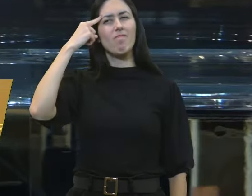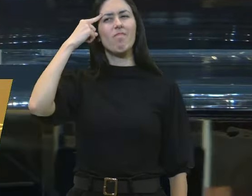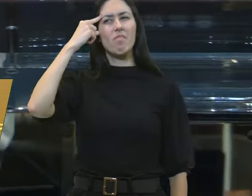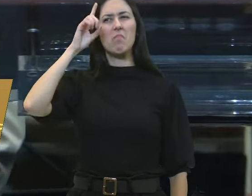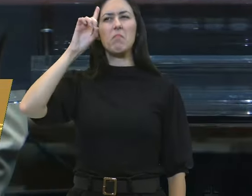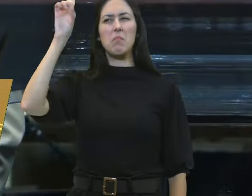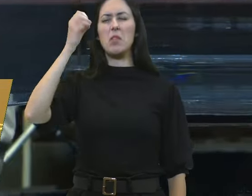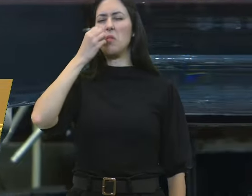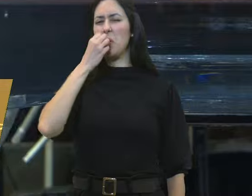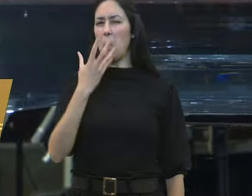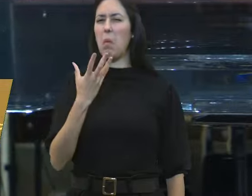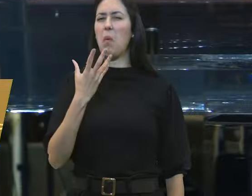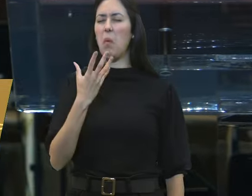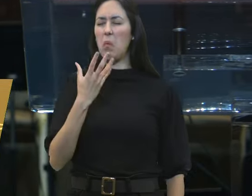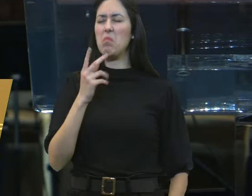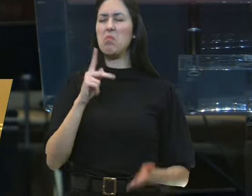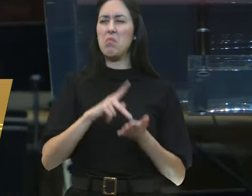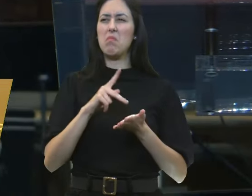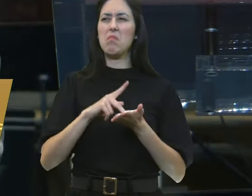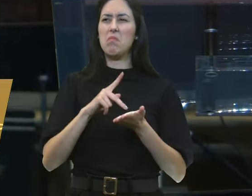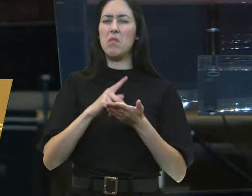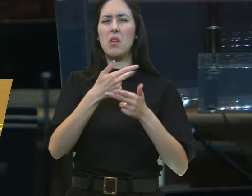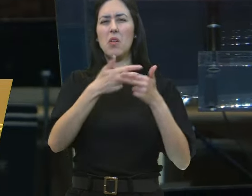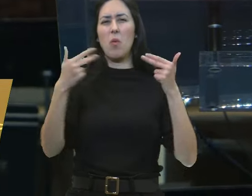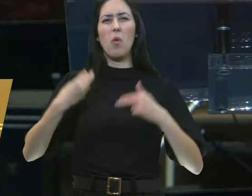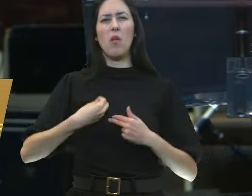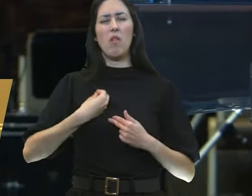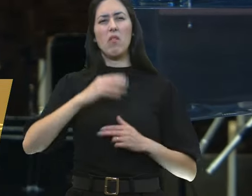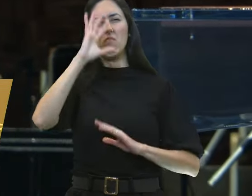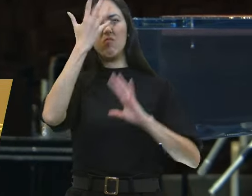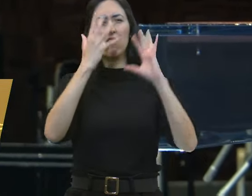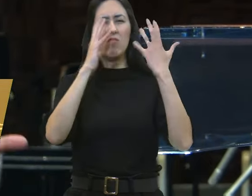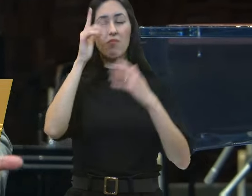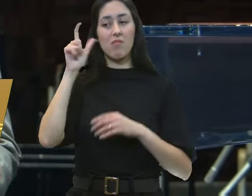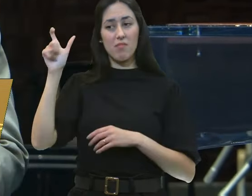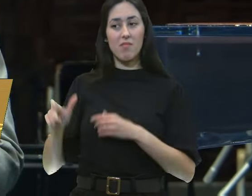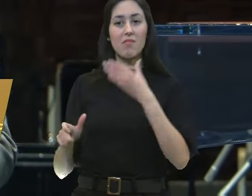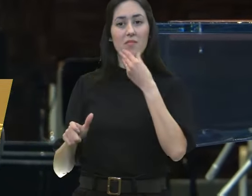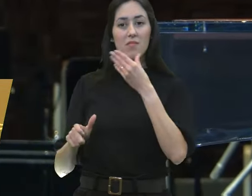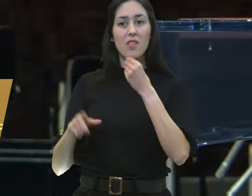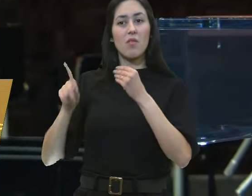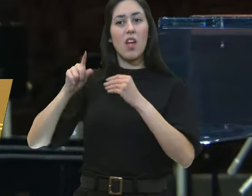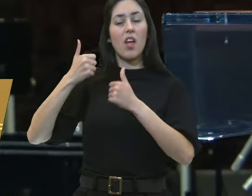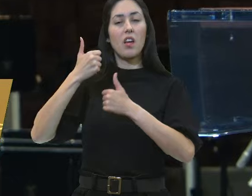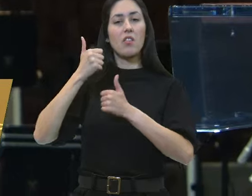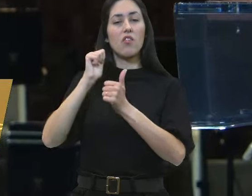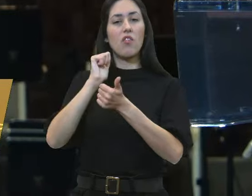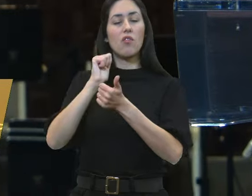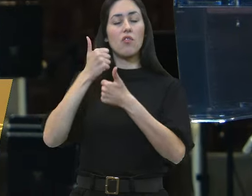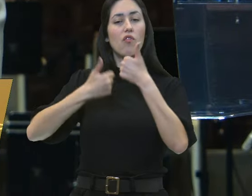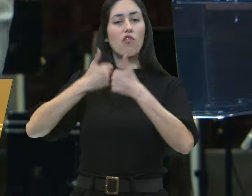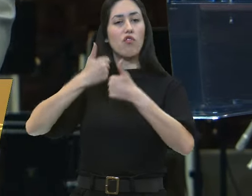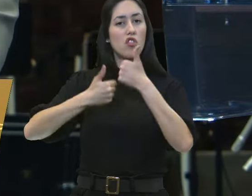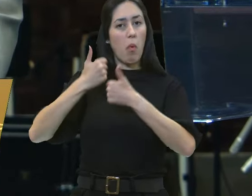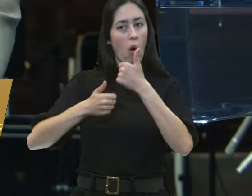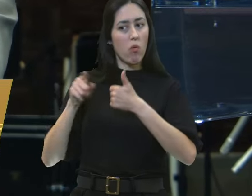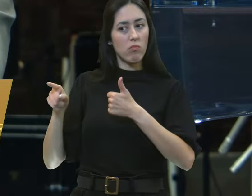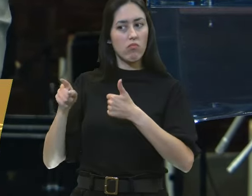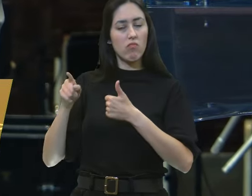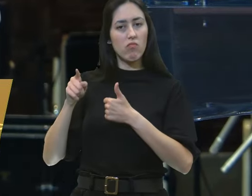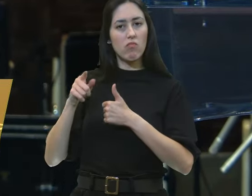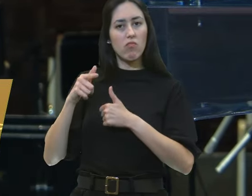faz, apesar das circunstâncias da vida. Vinícius, um jogador de futebol que agora está usando do futebol